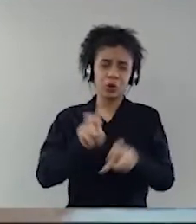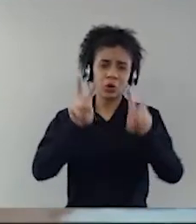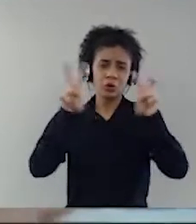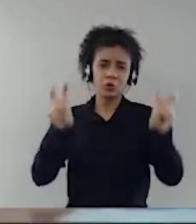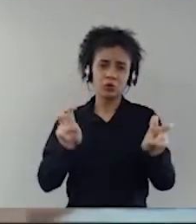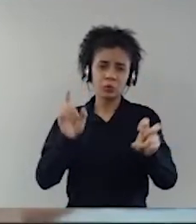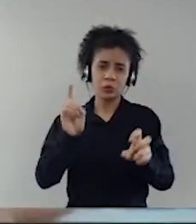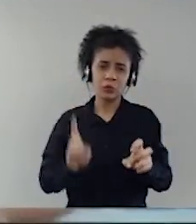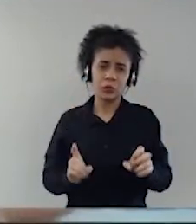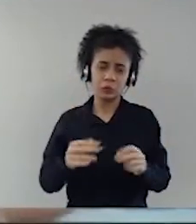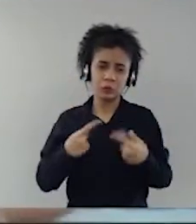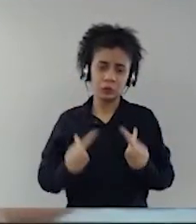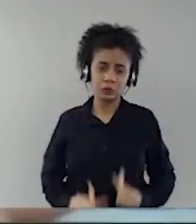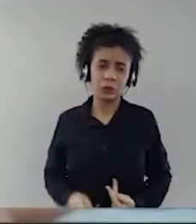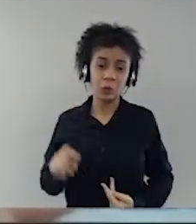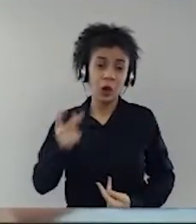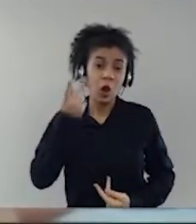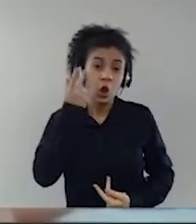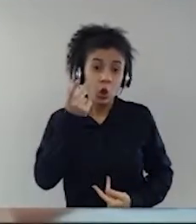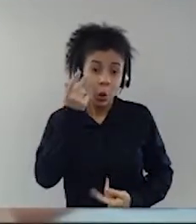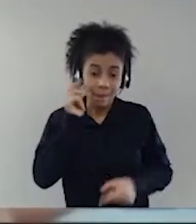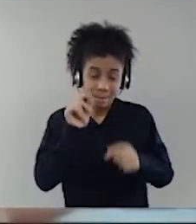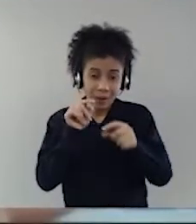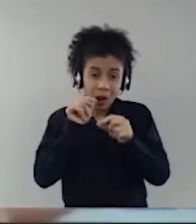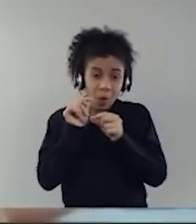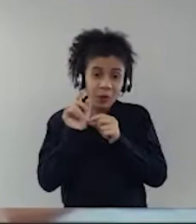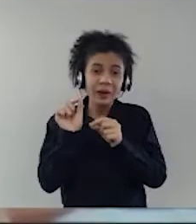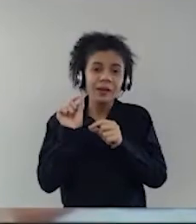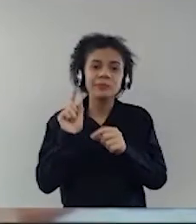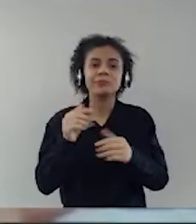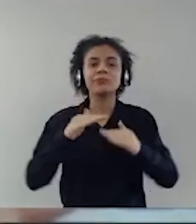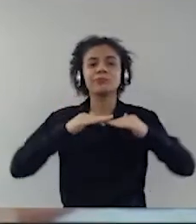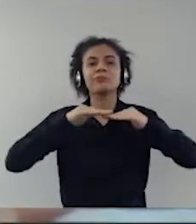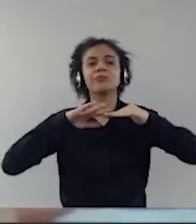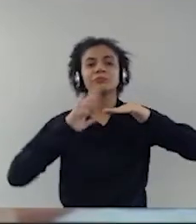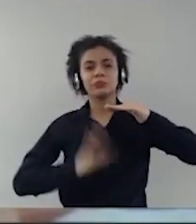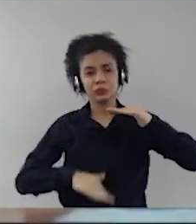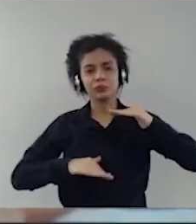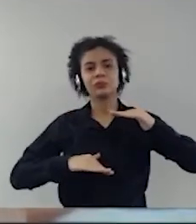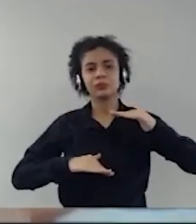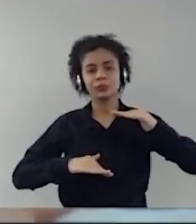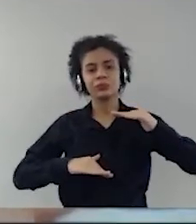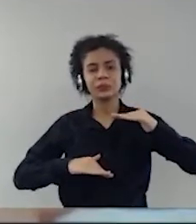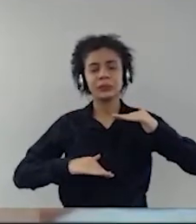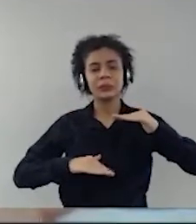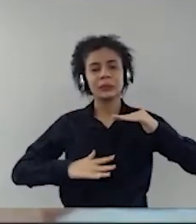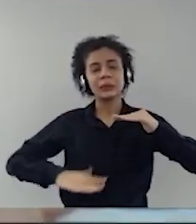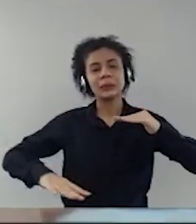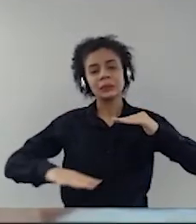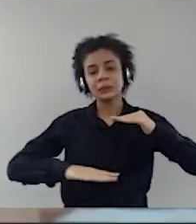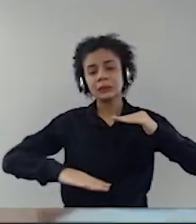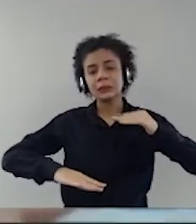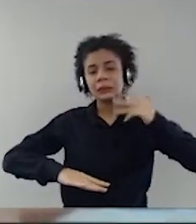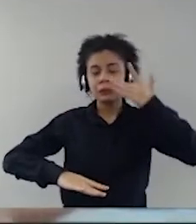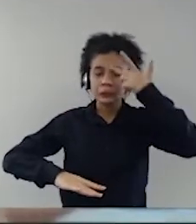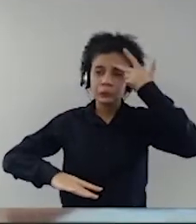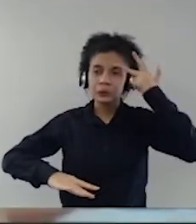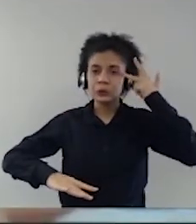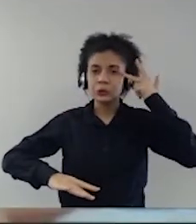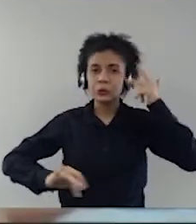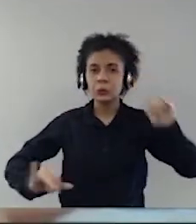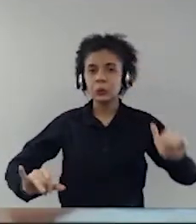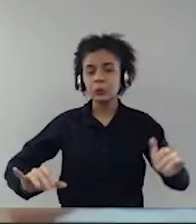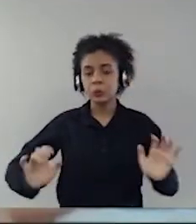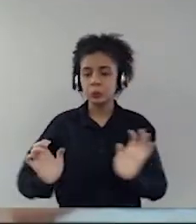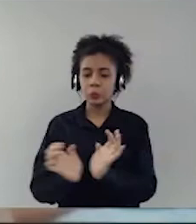o normal continua a ser a desigualdade, a vulnerabilidade de diversos